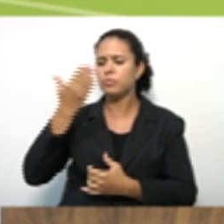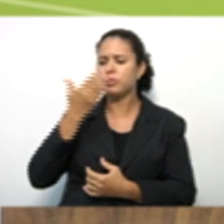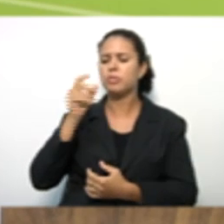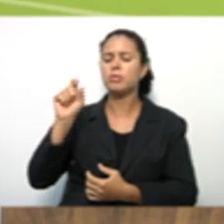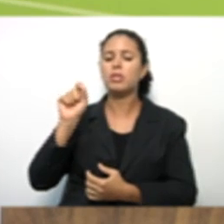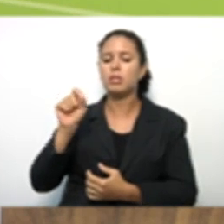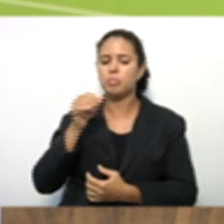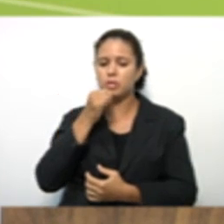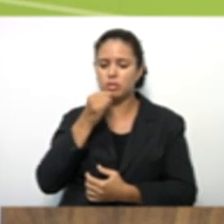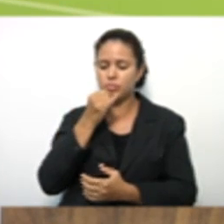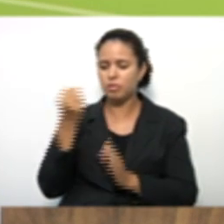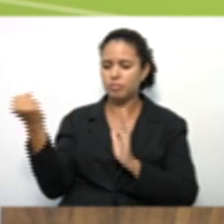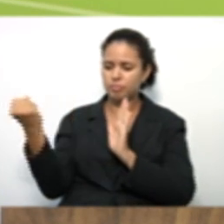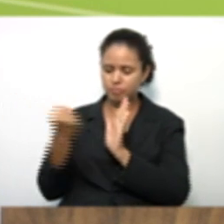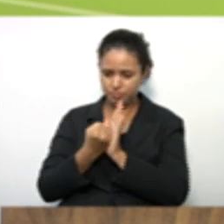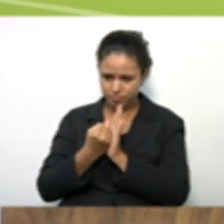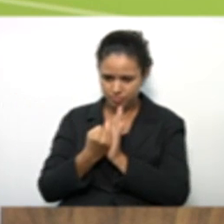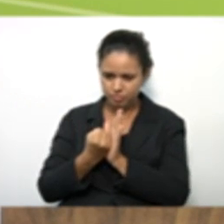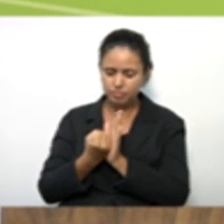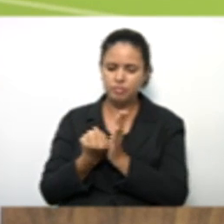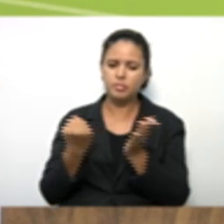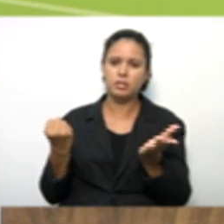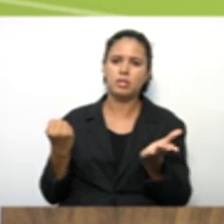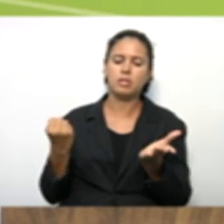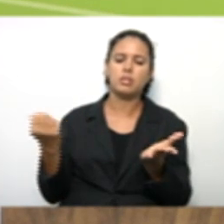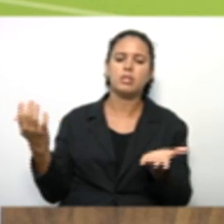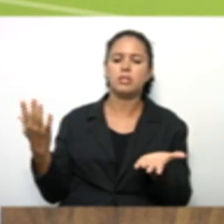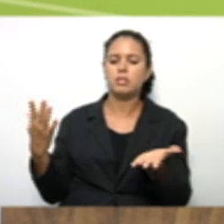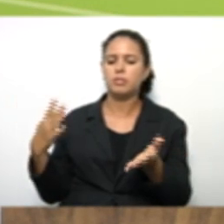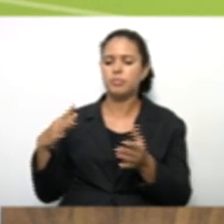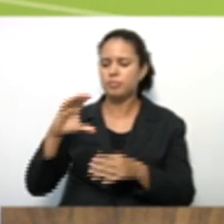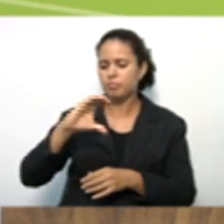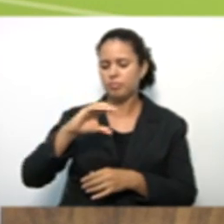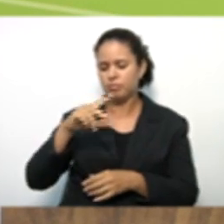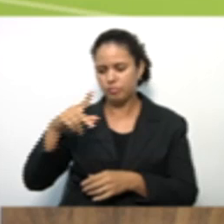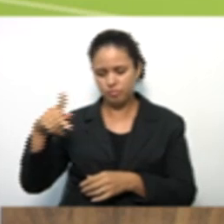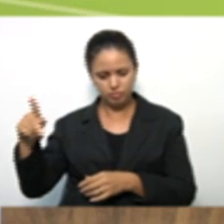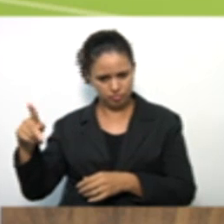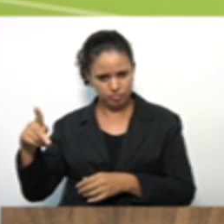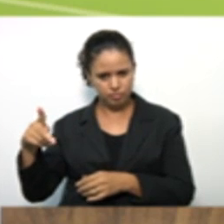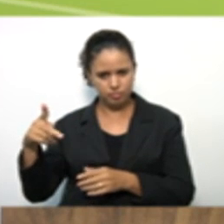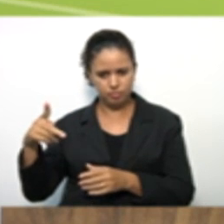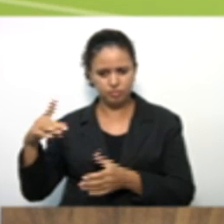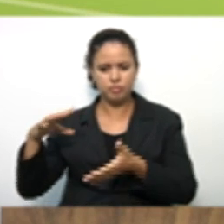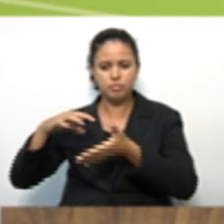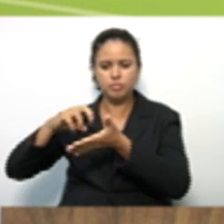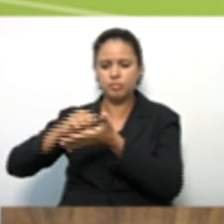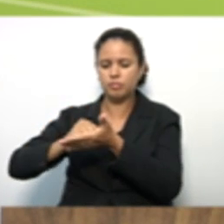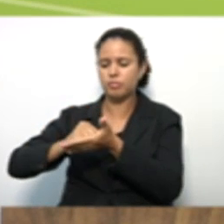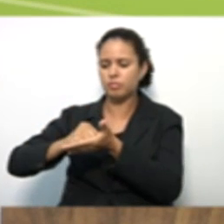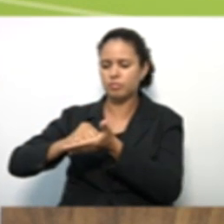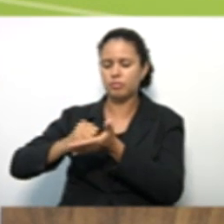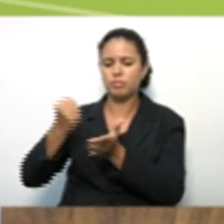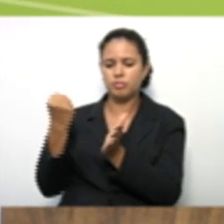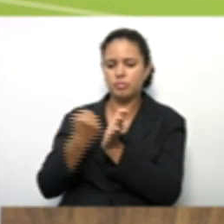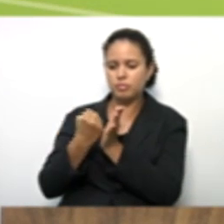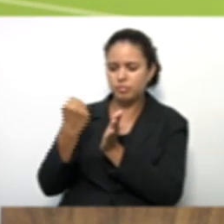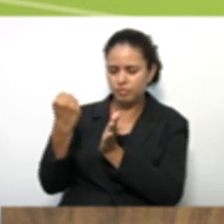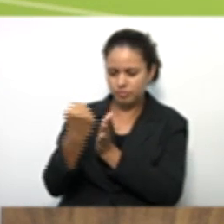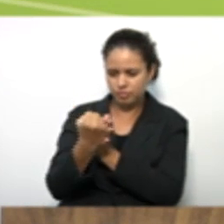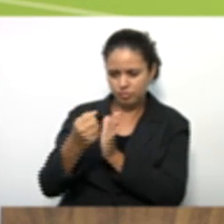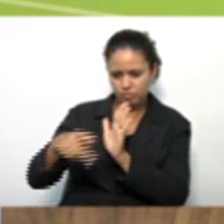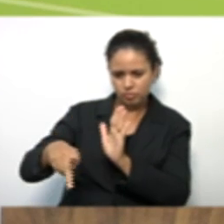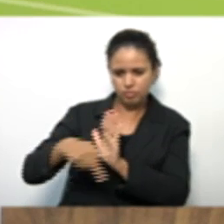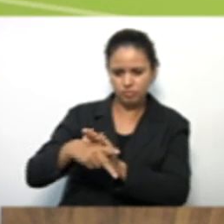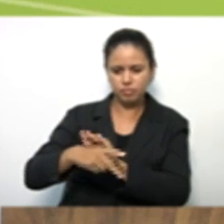intangível? É a marca da sua cooperativa. Então é muito importante registrarmos essa marca.